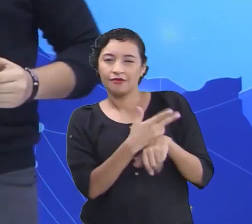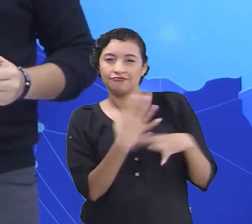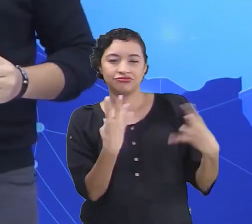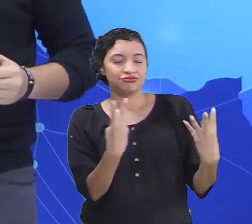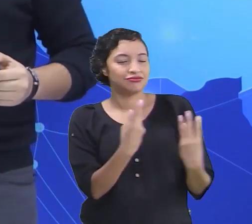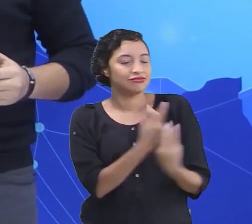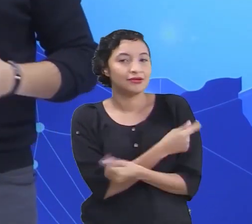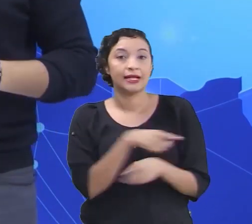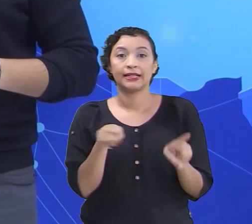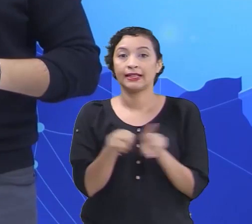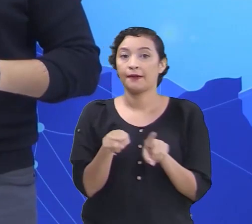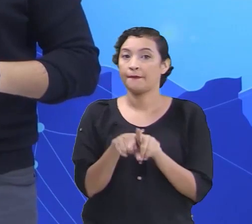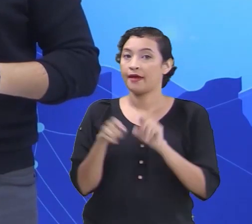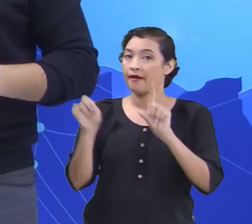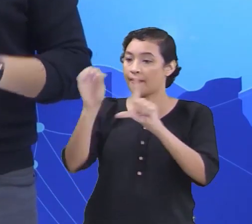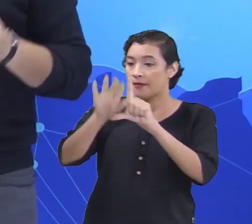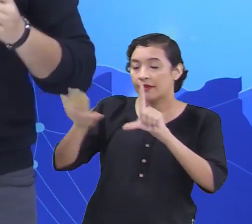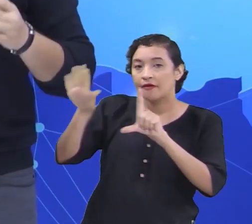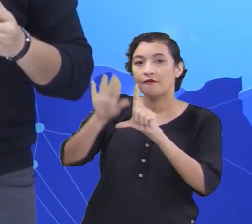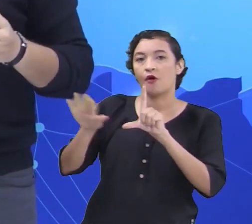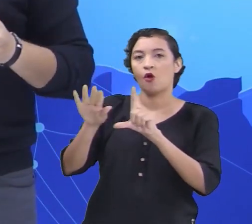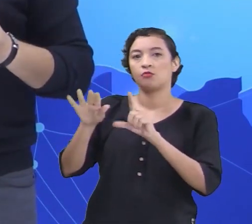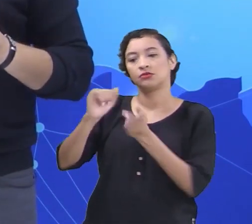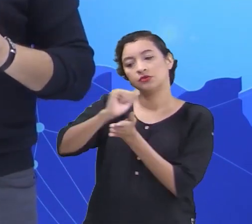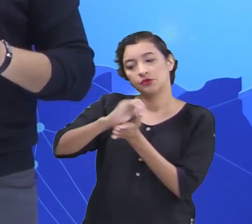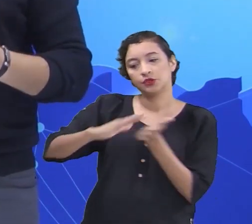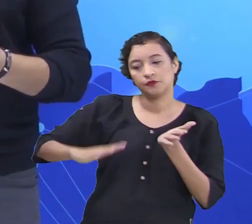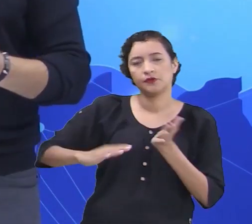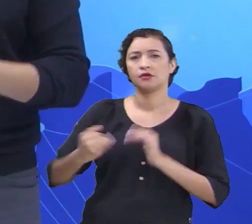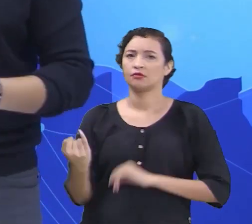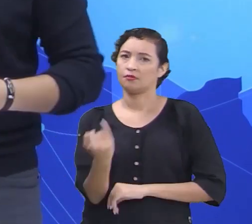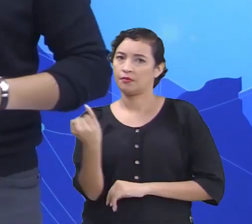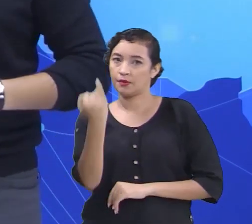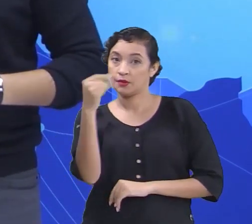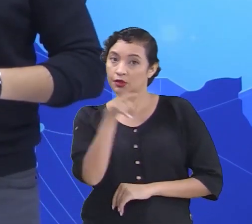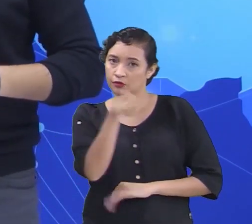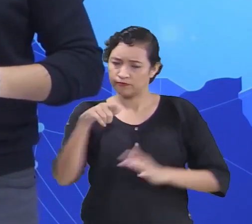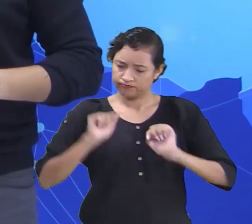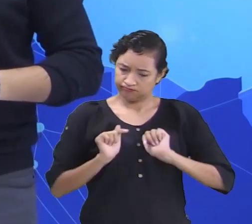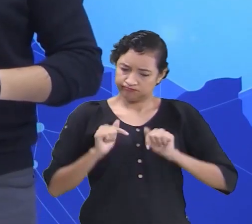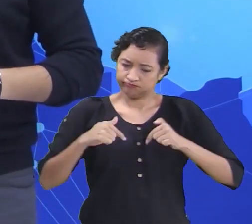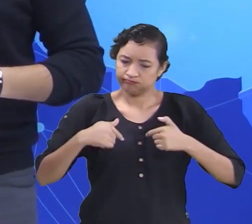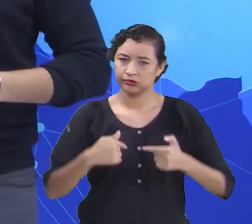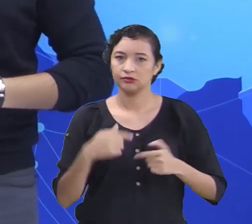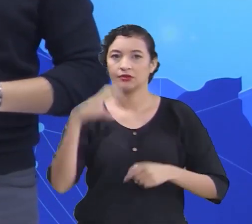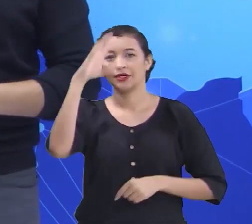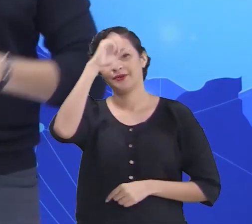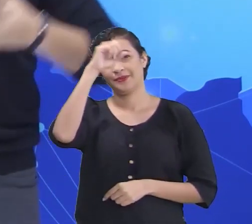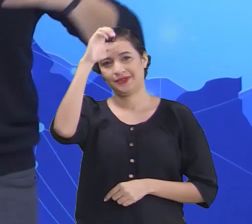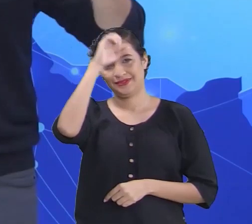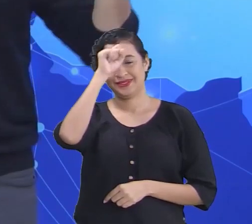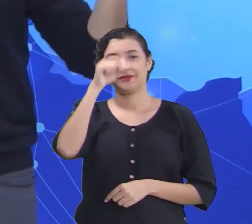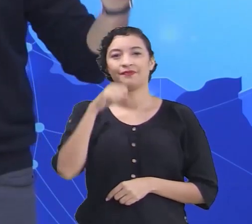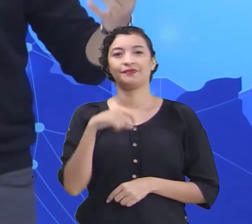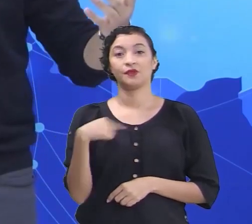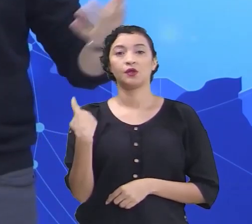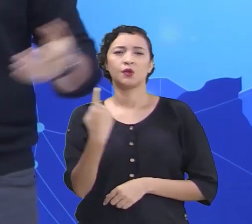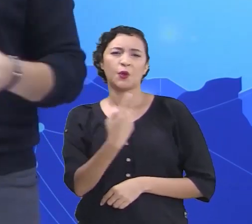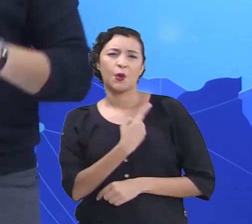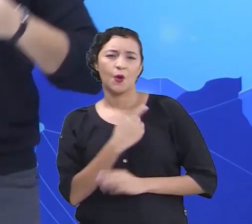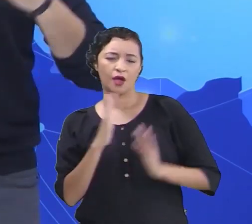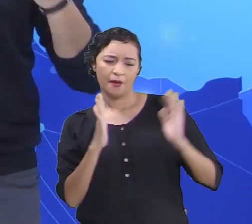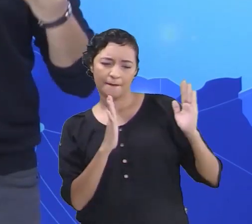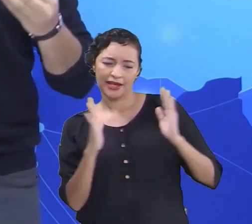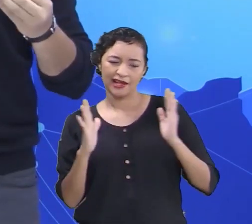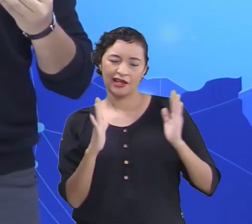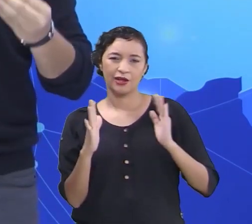nossa plataforma também com exercícios. E aí é importante que vocês se dediquem a aprender esse conteúdo. Nós estamos em meio à pandemia,